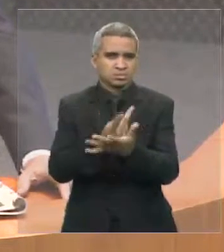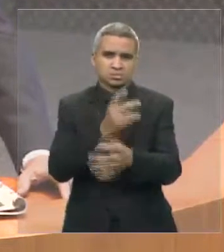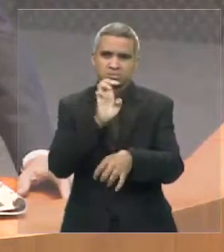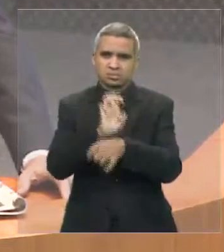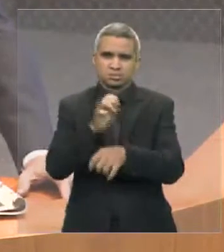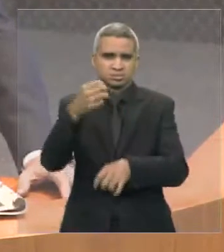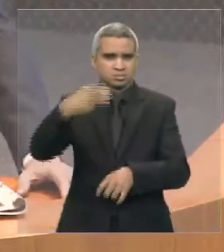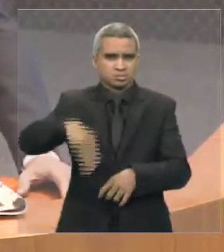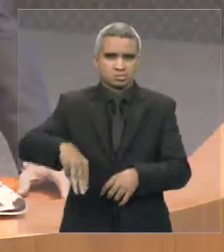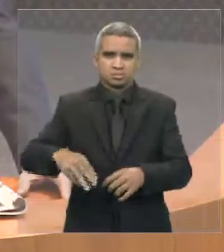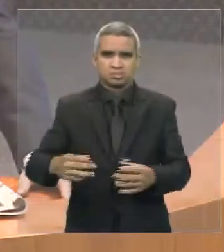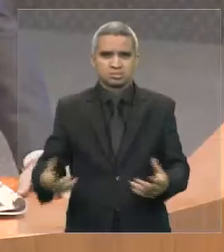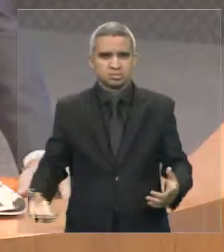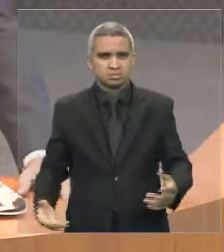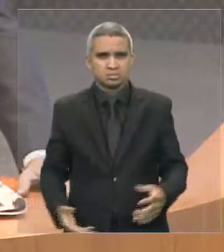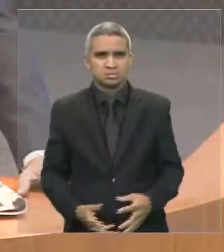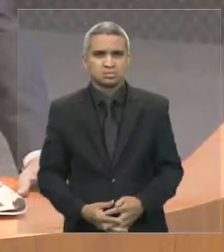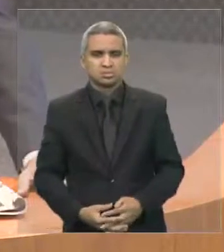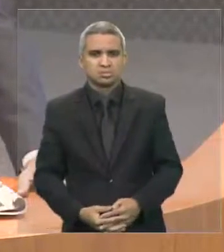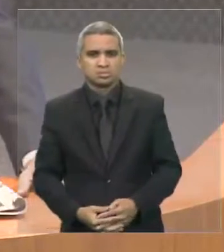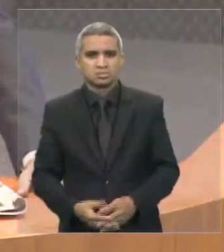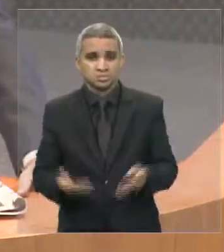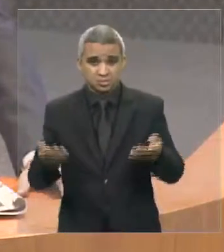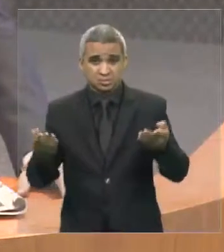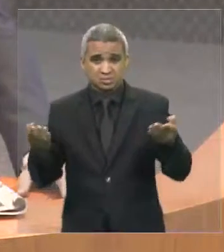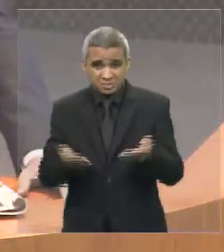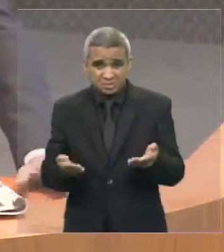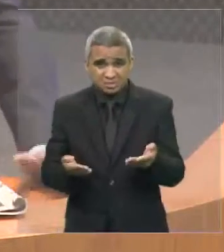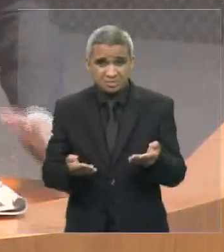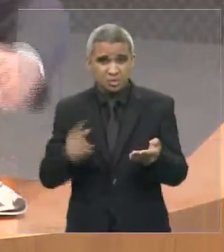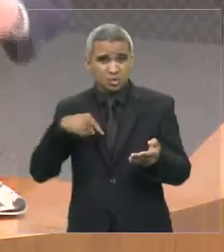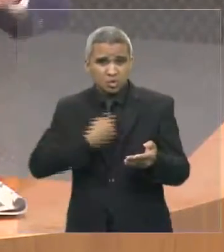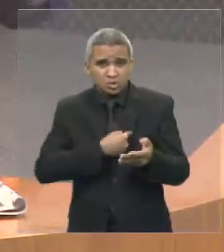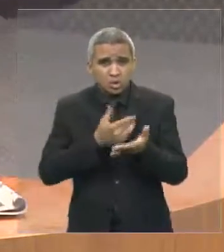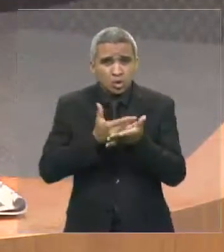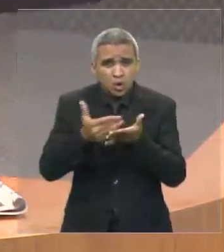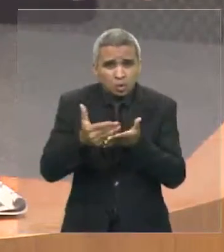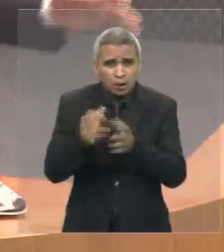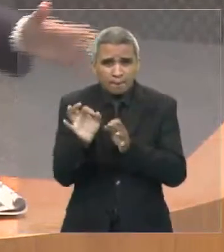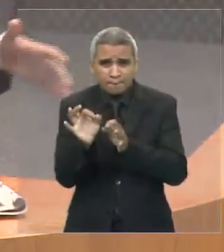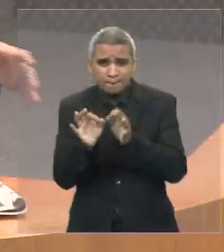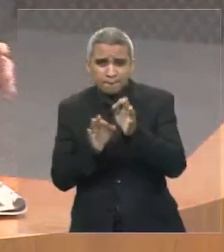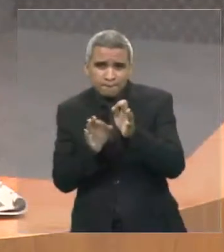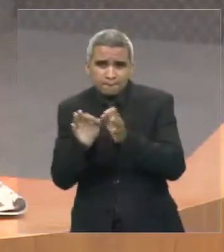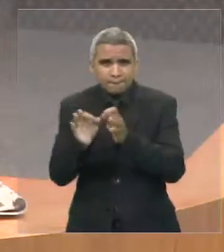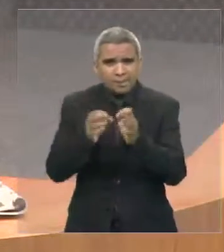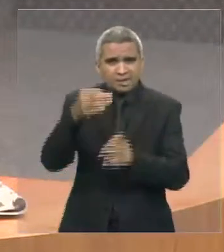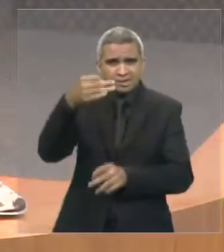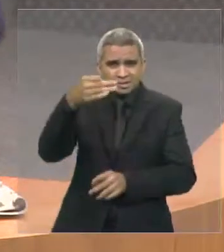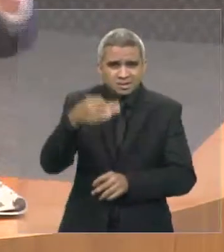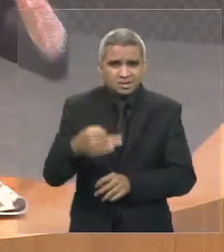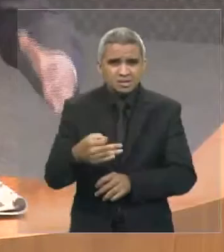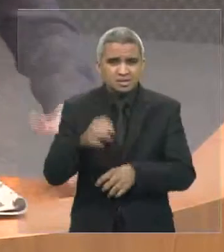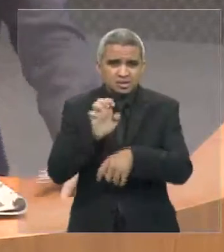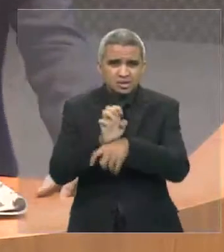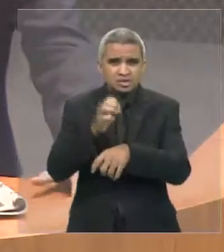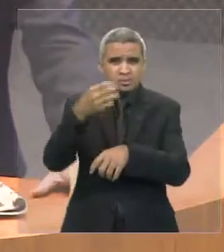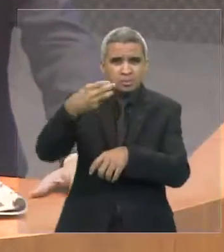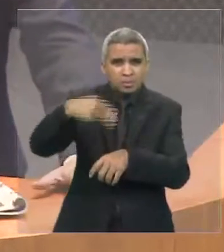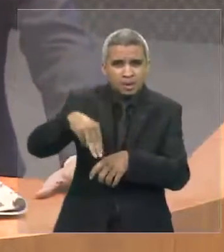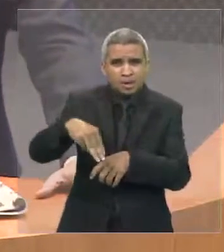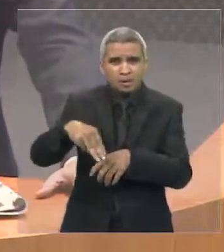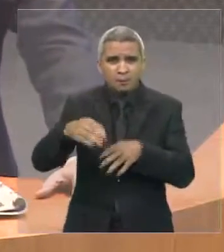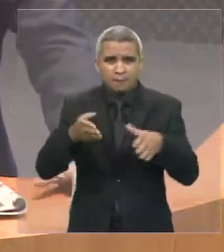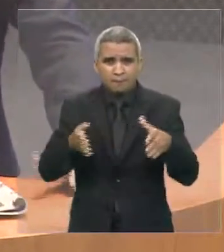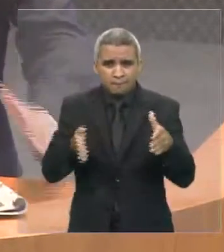do Maranhão. E agora que a gente começa a colocar o estado do Maranhão nos